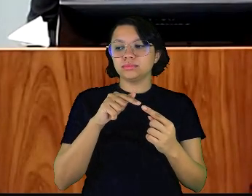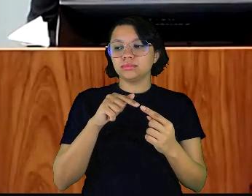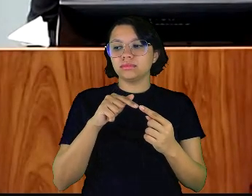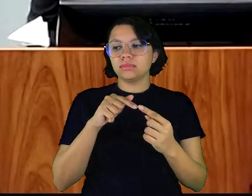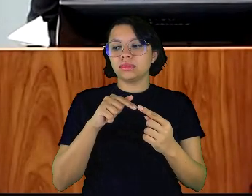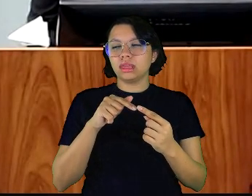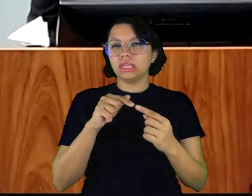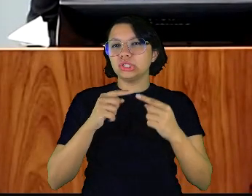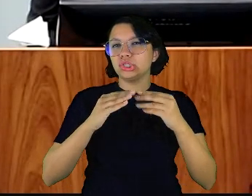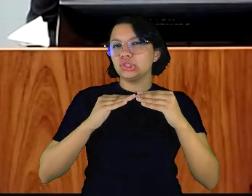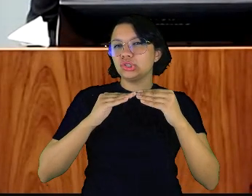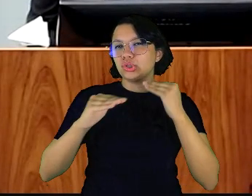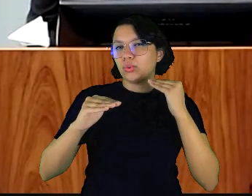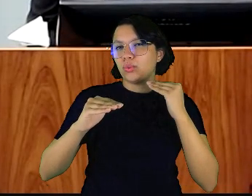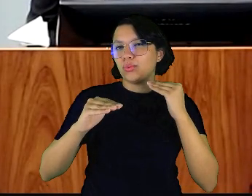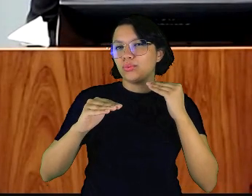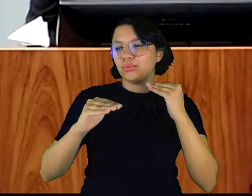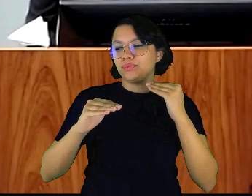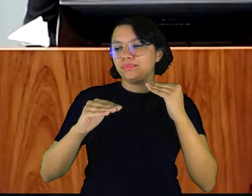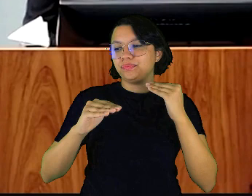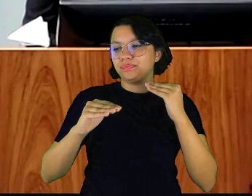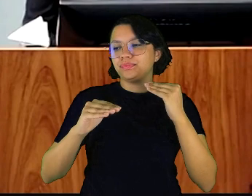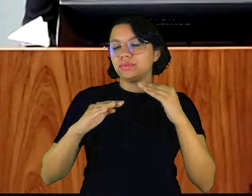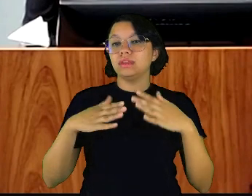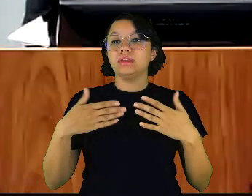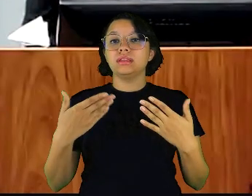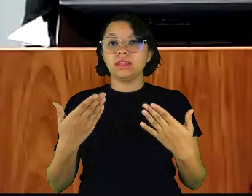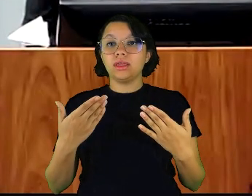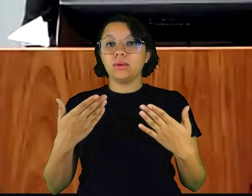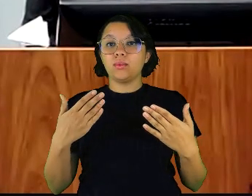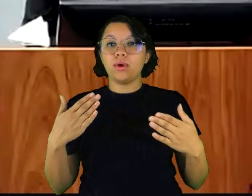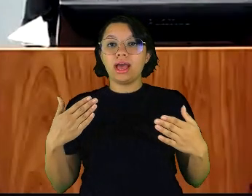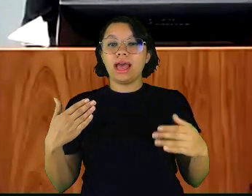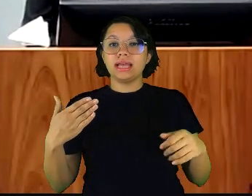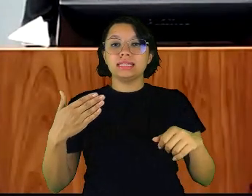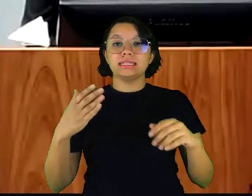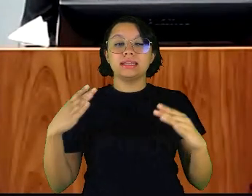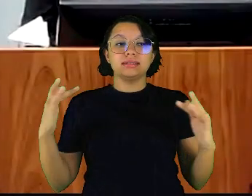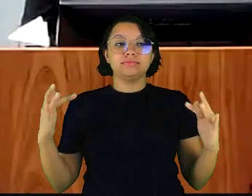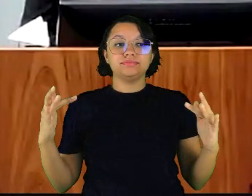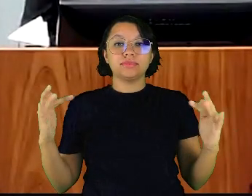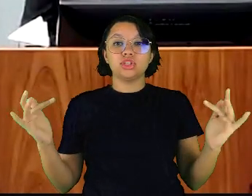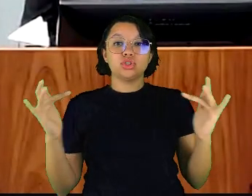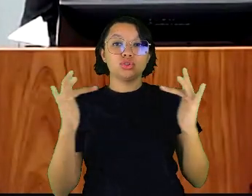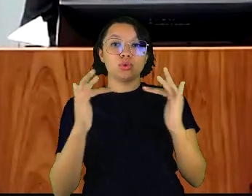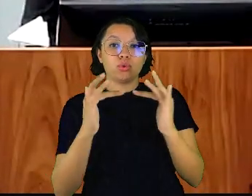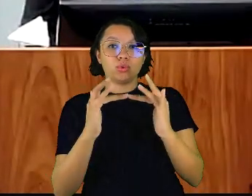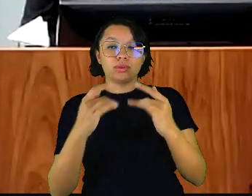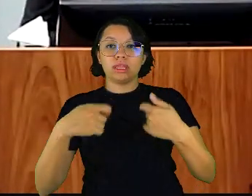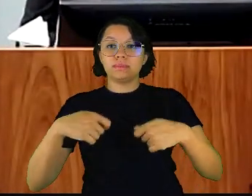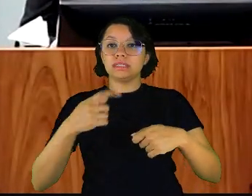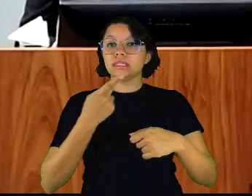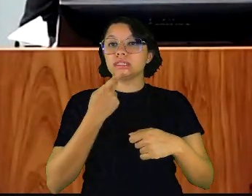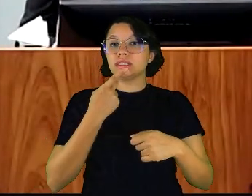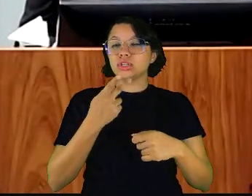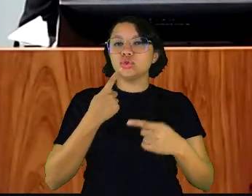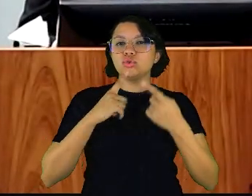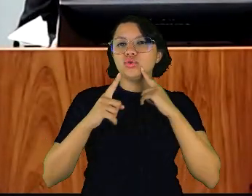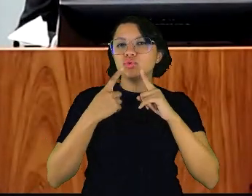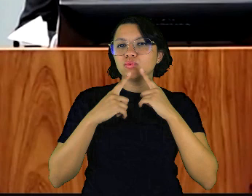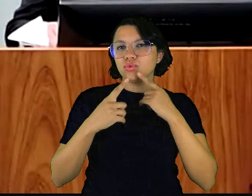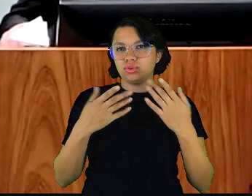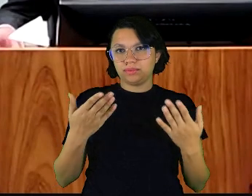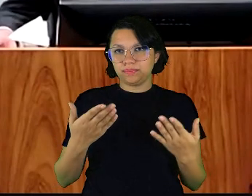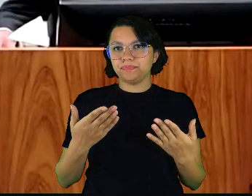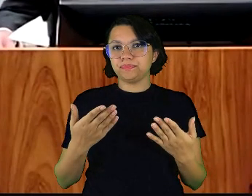aparente discórdia. Desse modo, essa intersecção precisa ser discutida, e é isso que nós estamos começando hoje. O